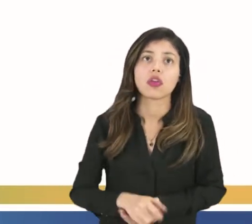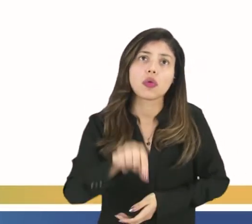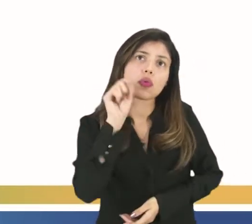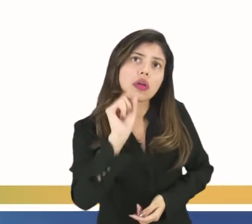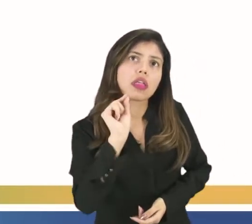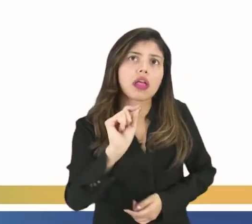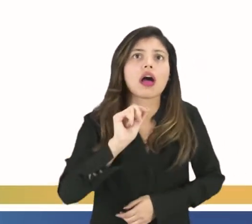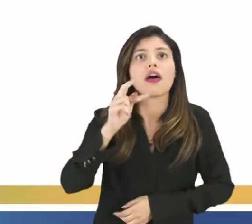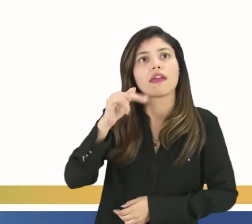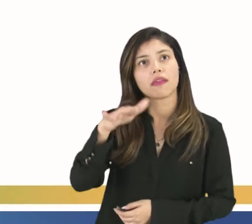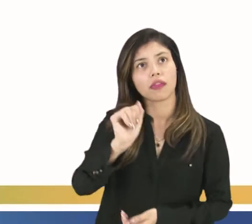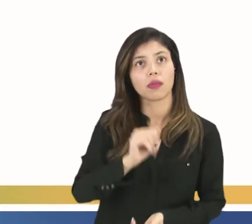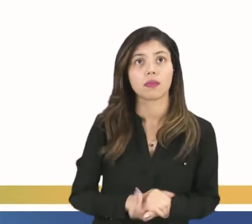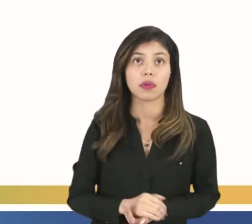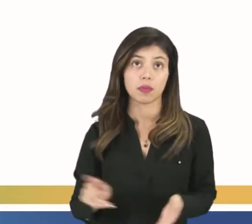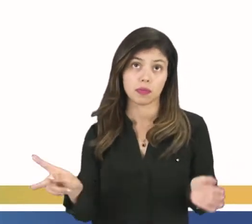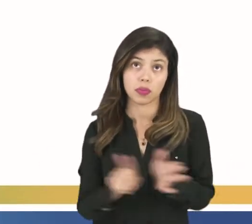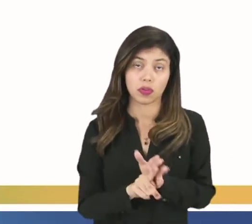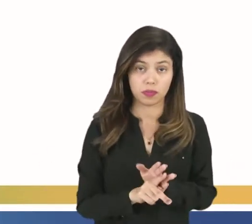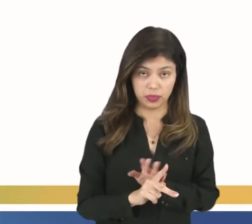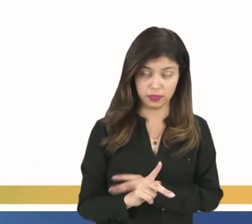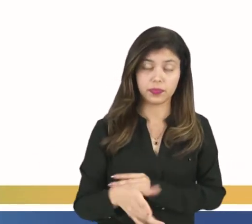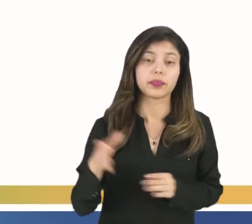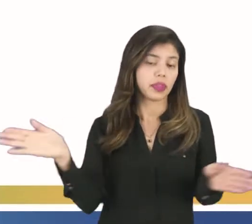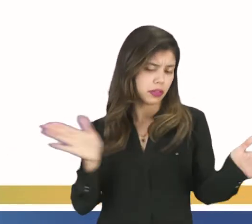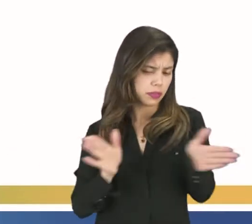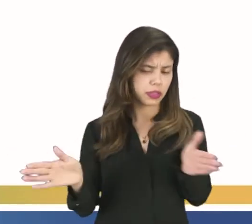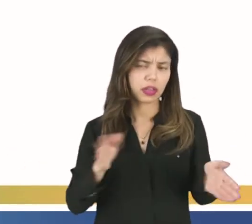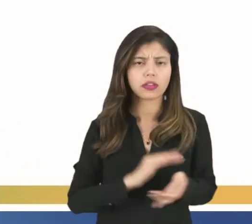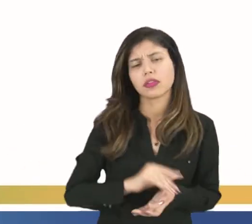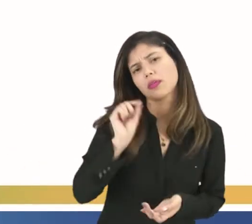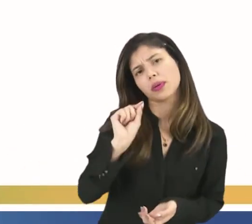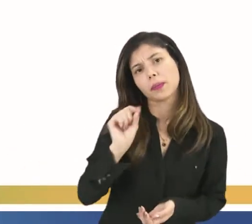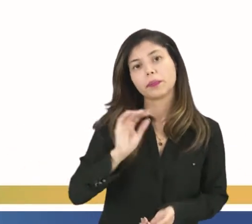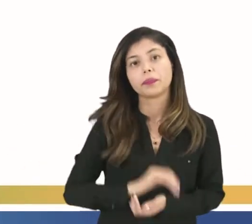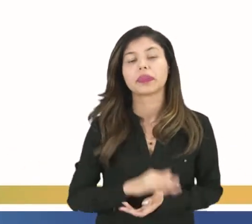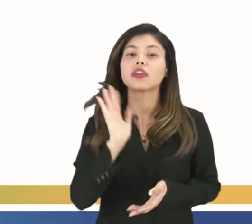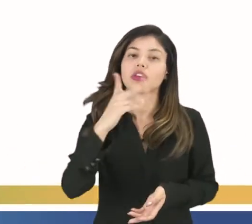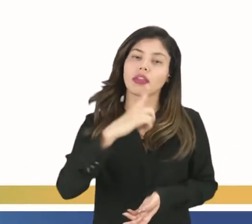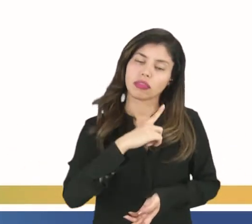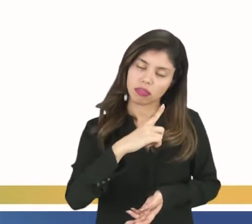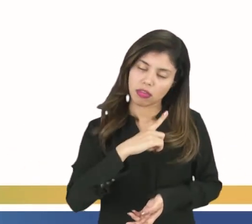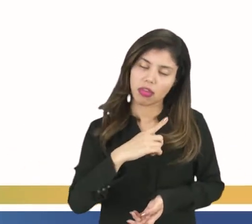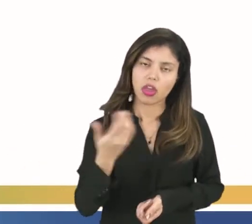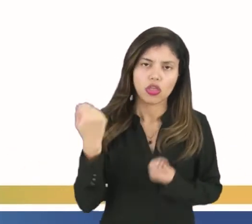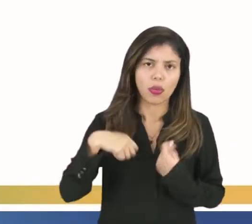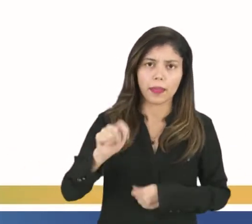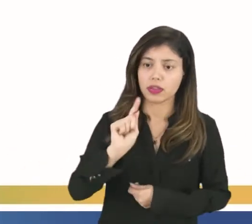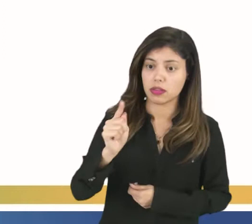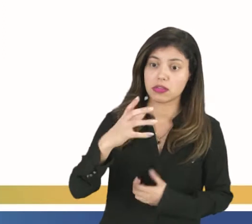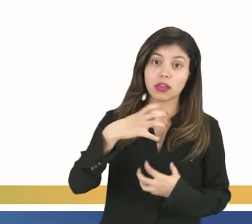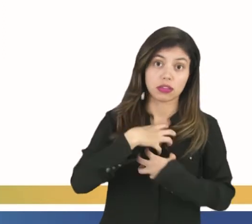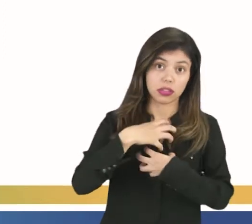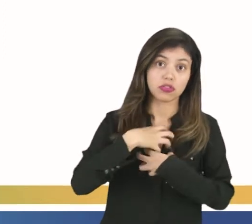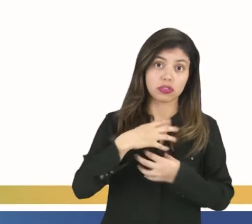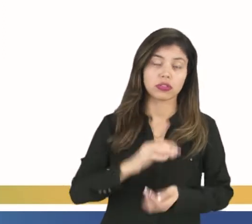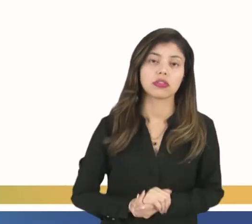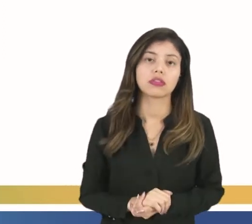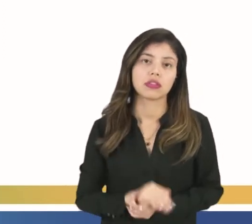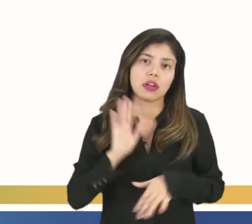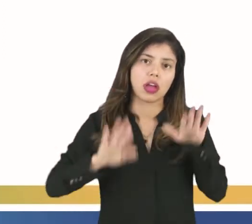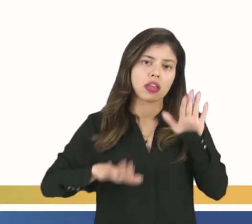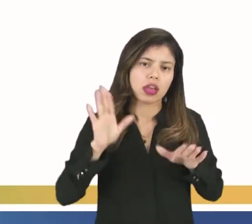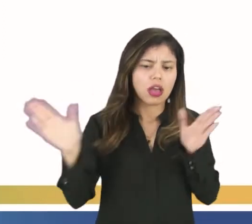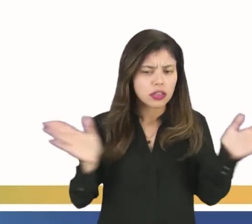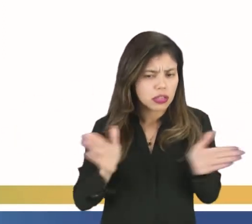formas puras da sensibilidade? Quer dizer, uma coisa pura é uma coisa que já está com você, que não depende da sensação. A sensibilidade é